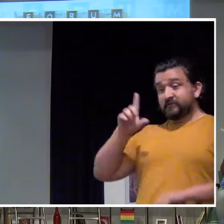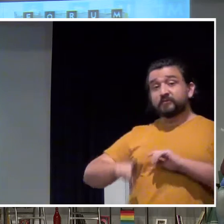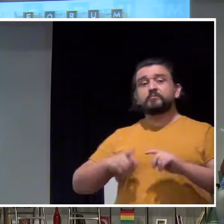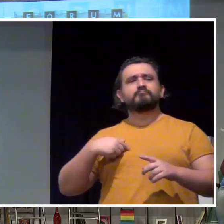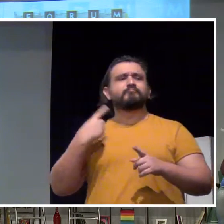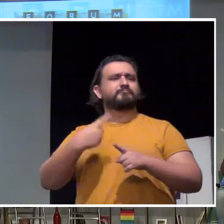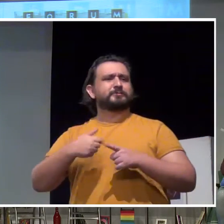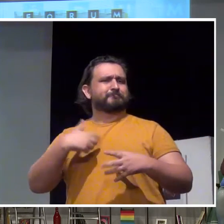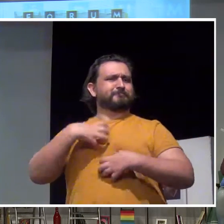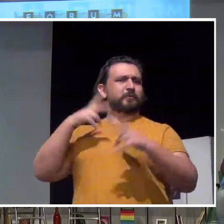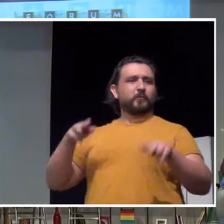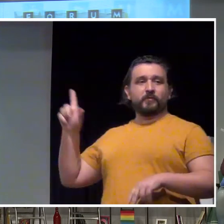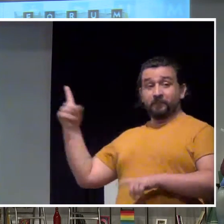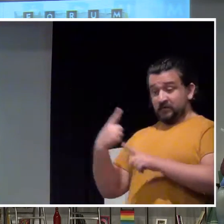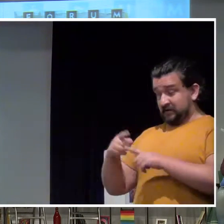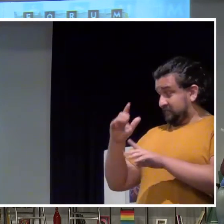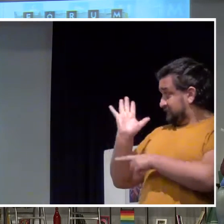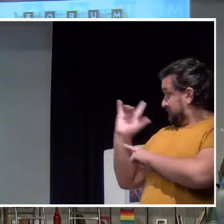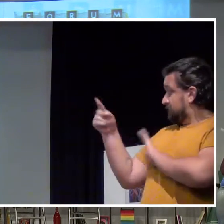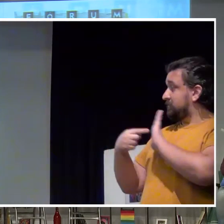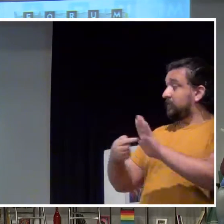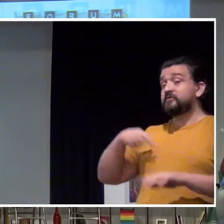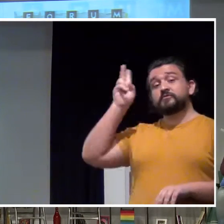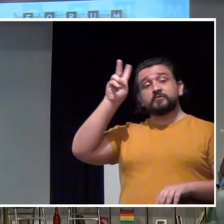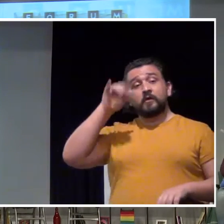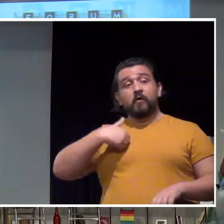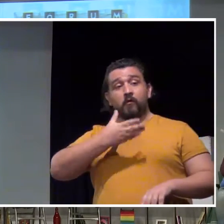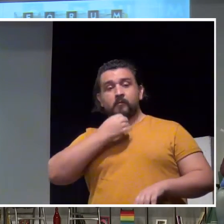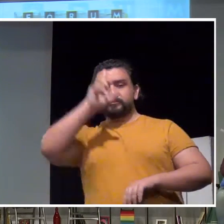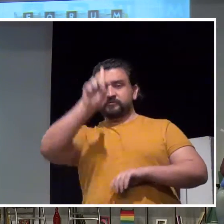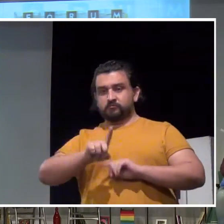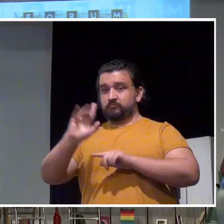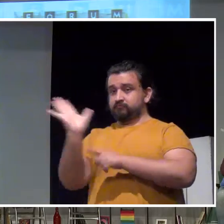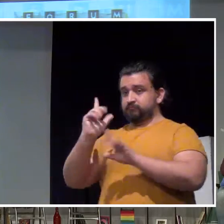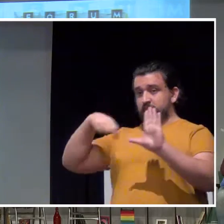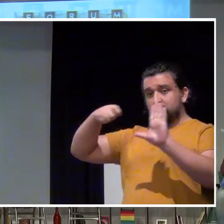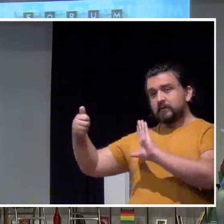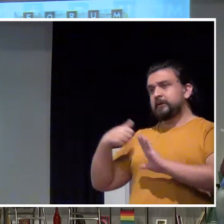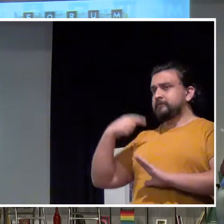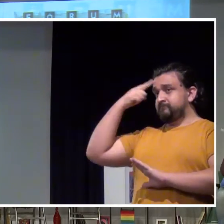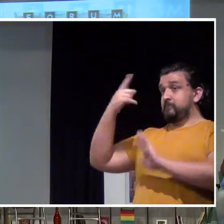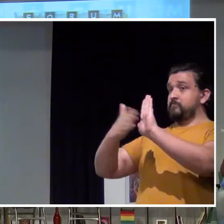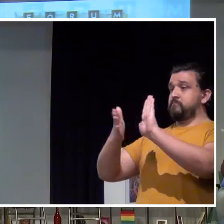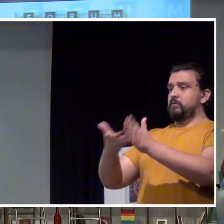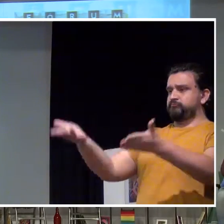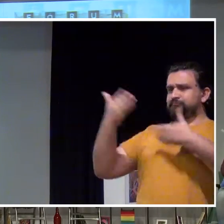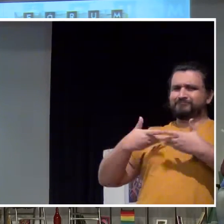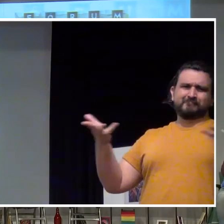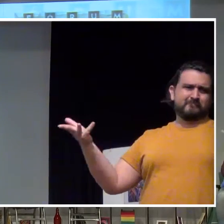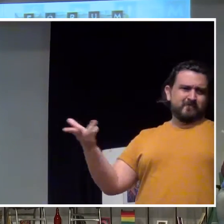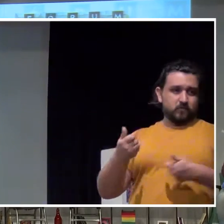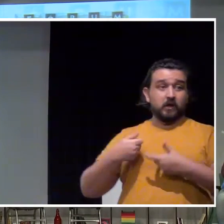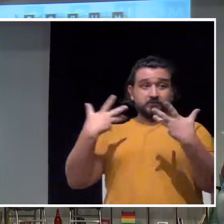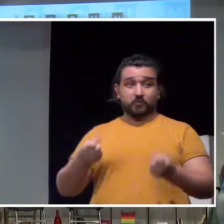porque nesse filme ele é um diretor de cinema e ele aceita uma proposta, um projeto maravilhoso,